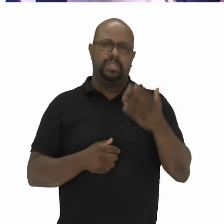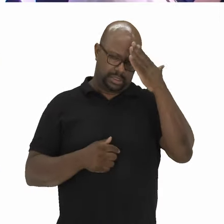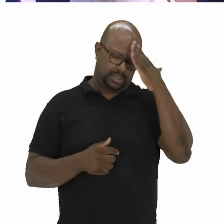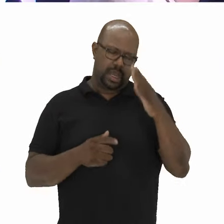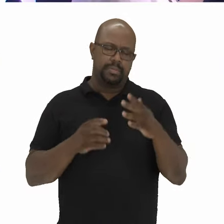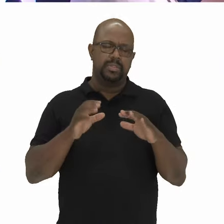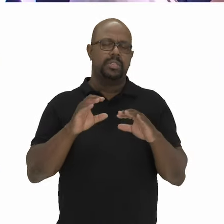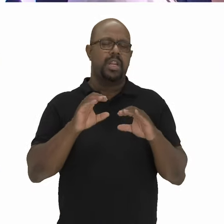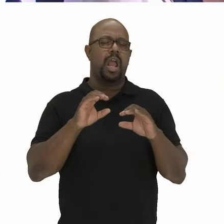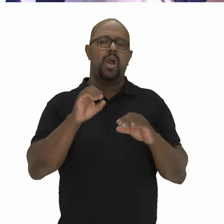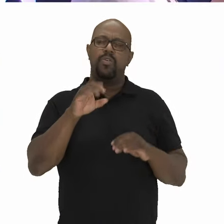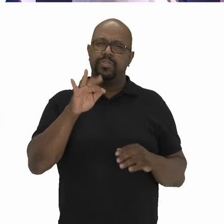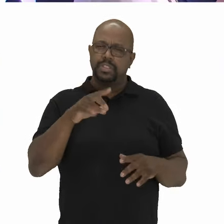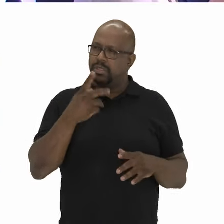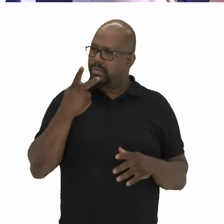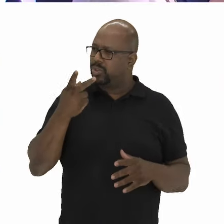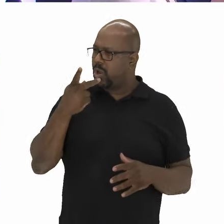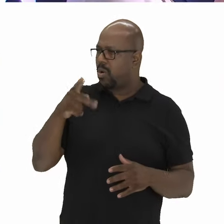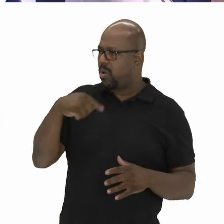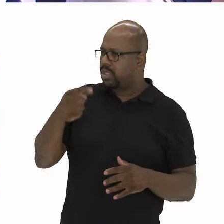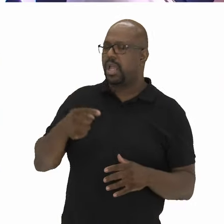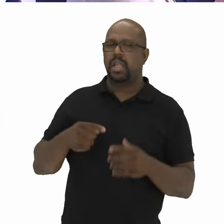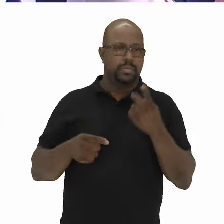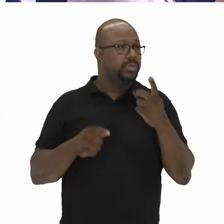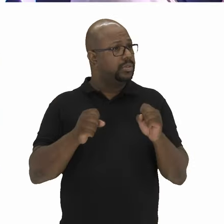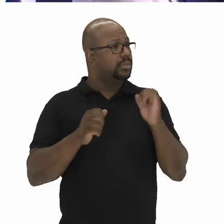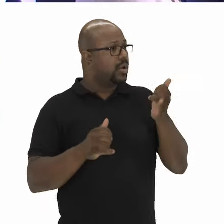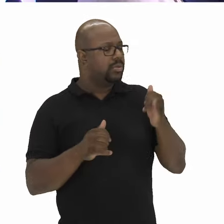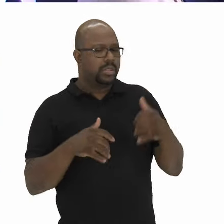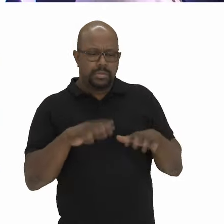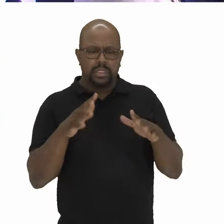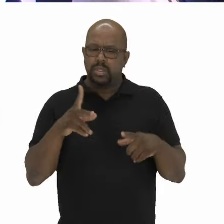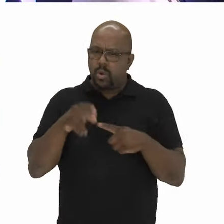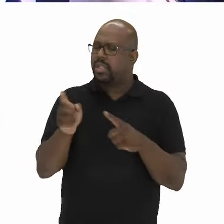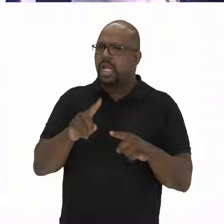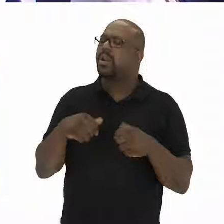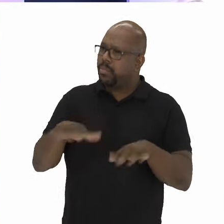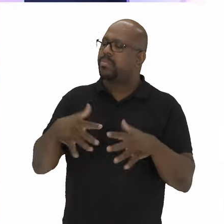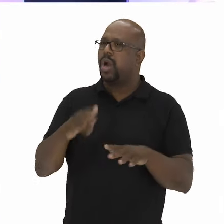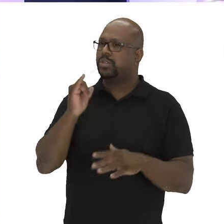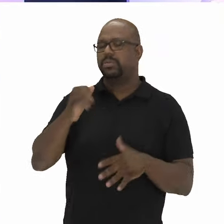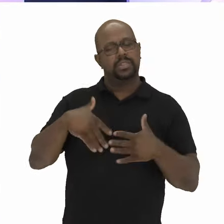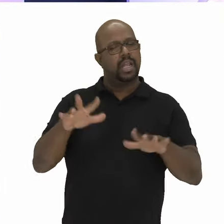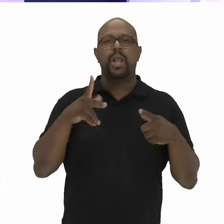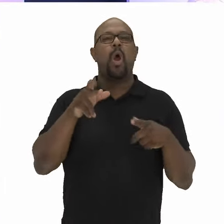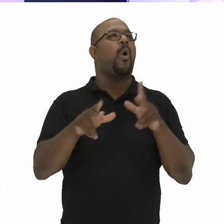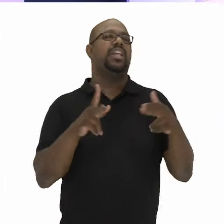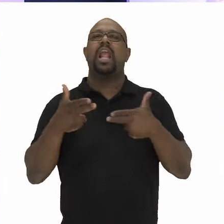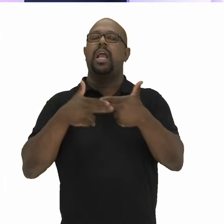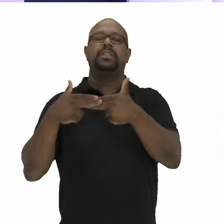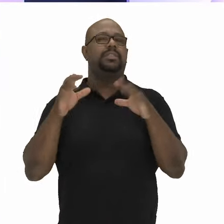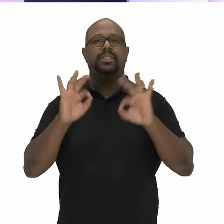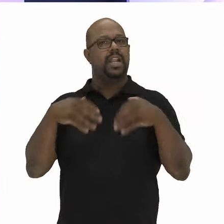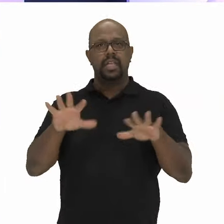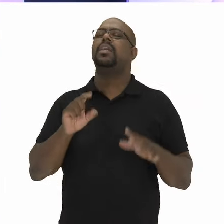oficinas sabe que tá dando muito certo você podia contar depois né a gente tá contando a gente não precisa cortar nada